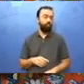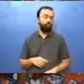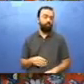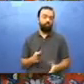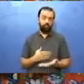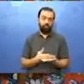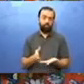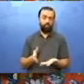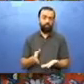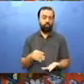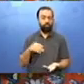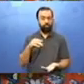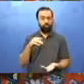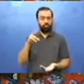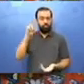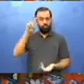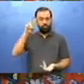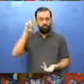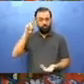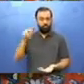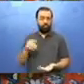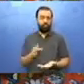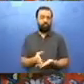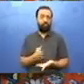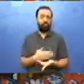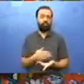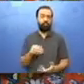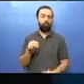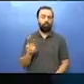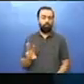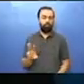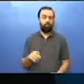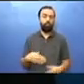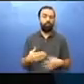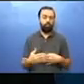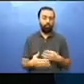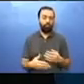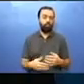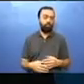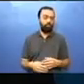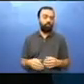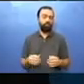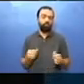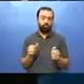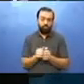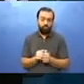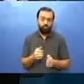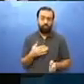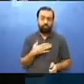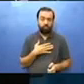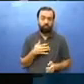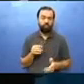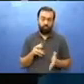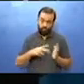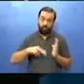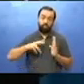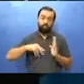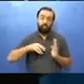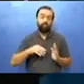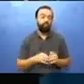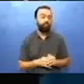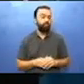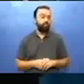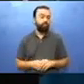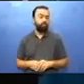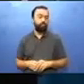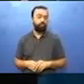nossa história, na página 3, onde a nossa história começa. Acompanhem comigo a leitura deste trecho, olhem só.